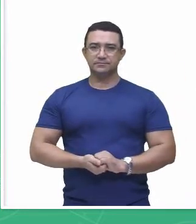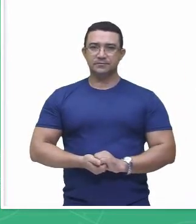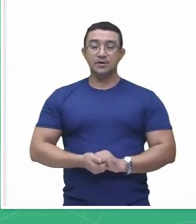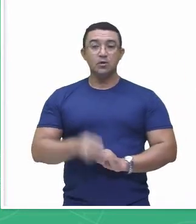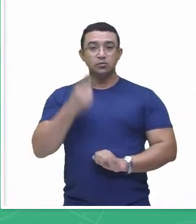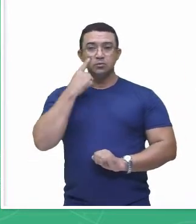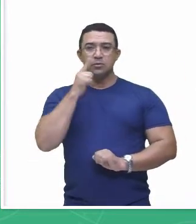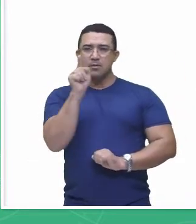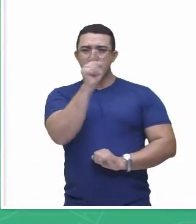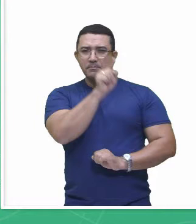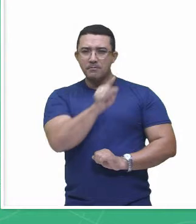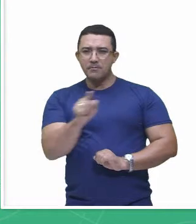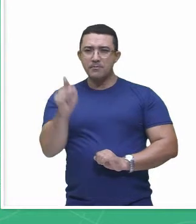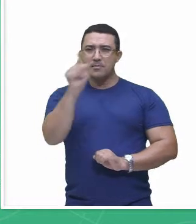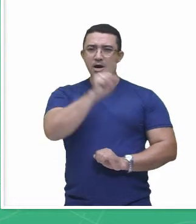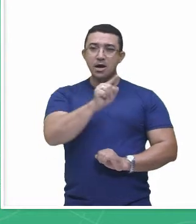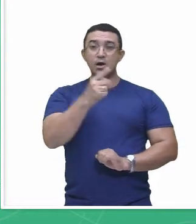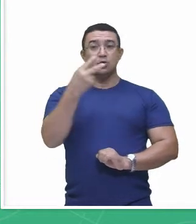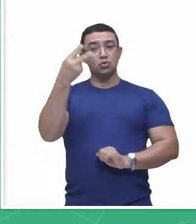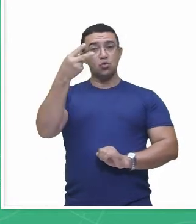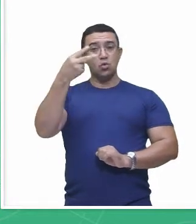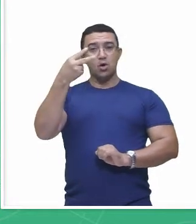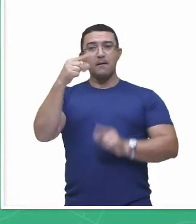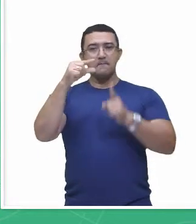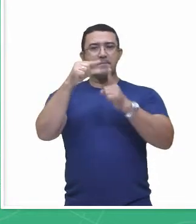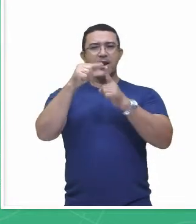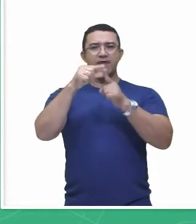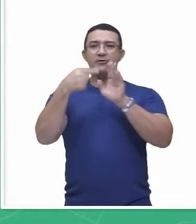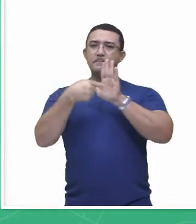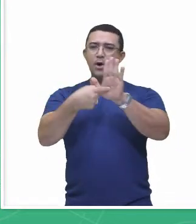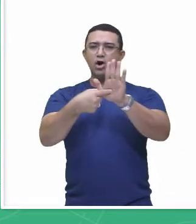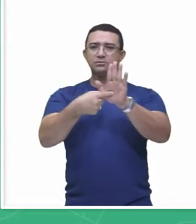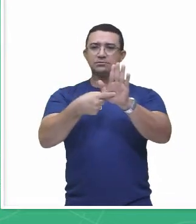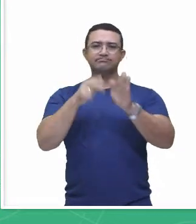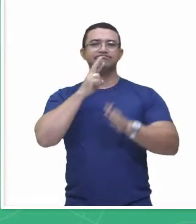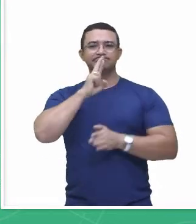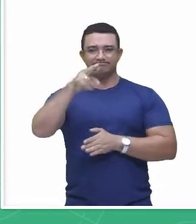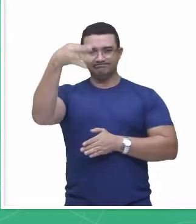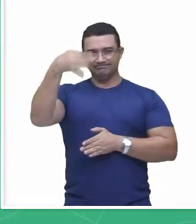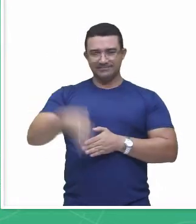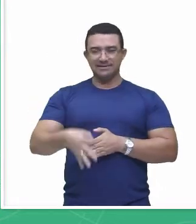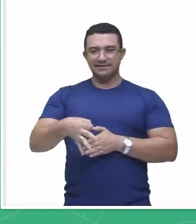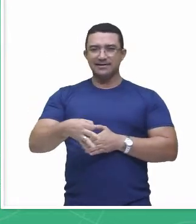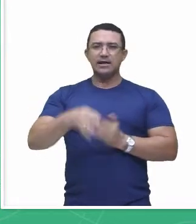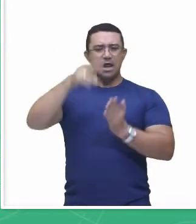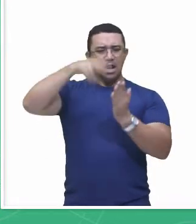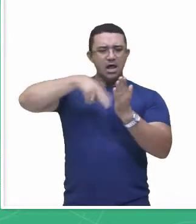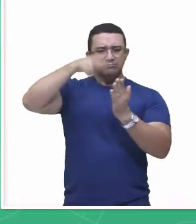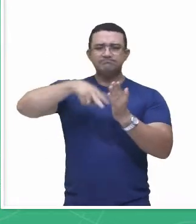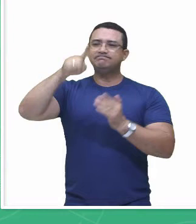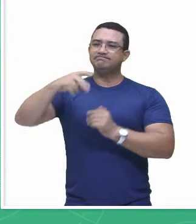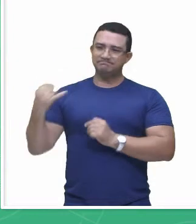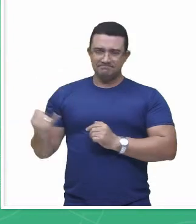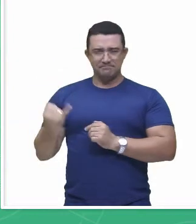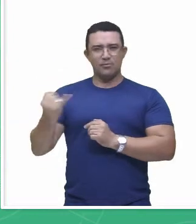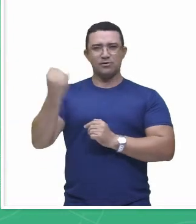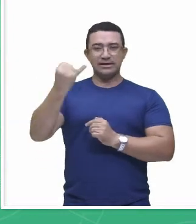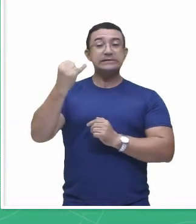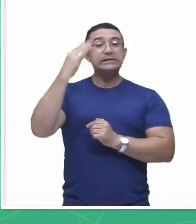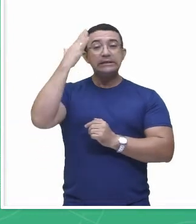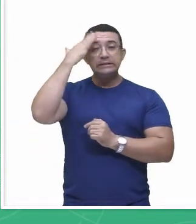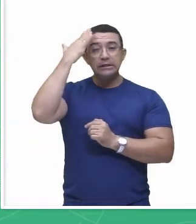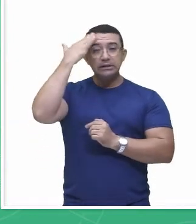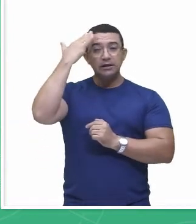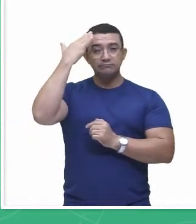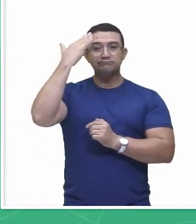que já indicavam a resposta correta. Por isso que é importante a gente ler bem o enunciado e entender. Olha